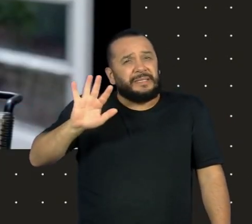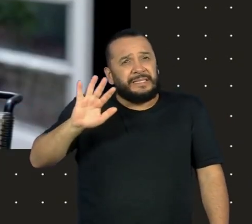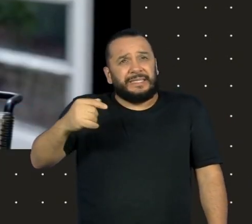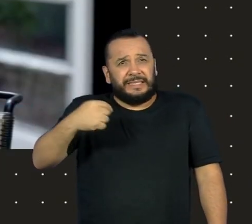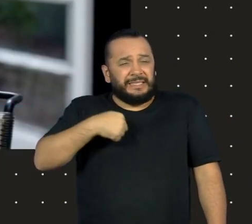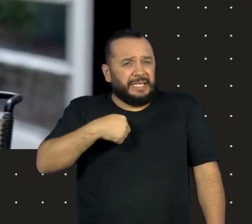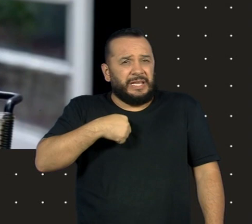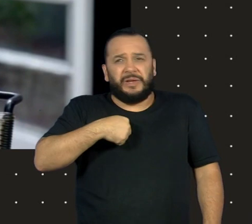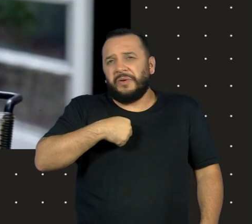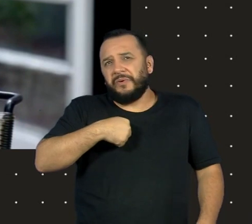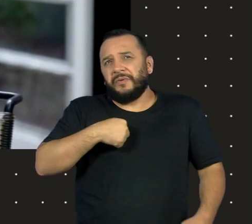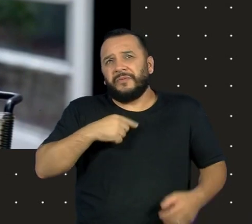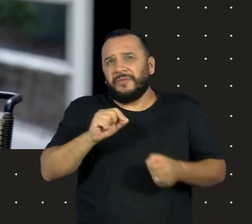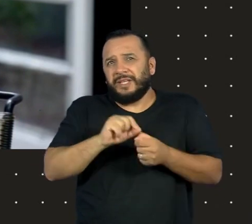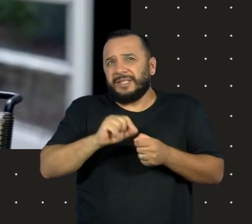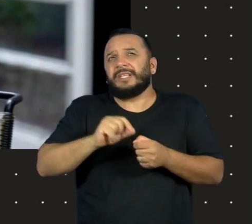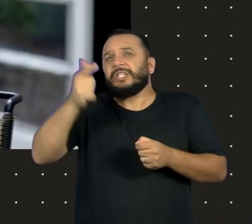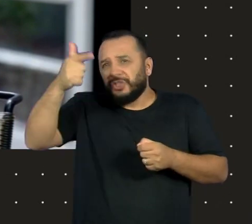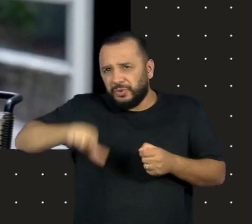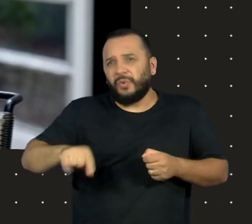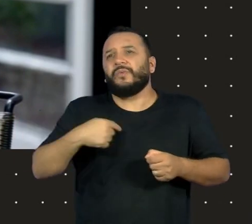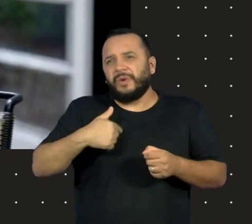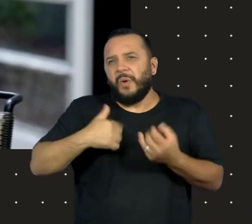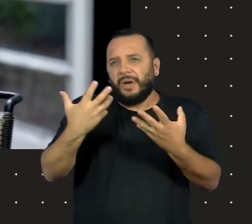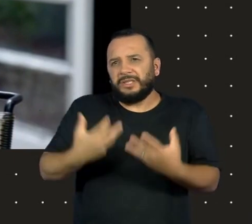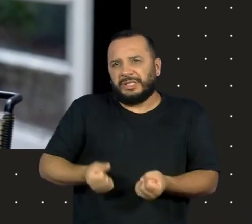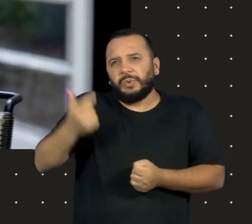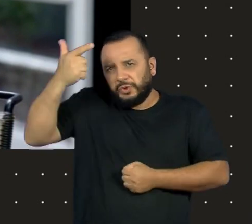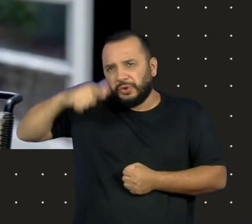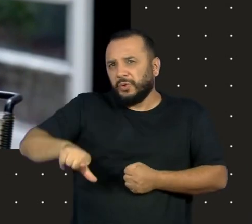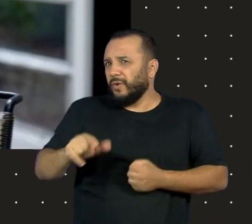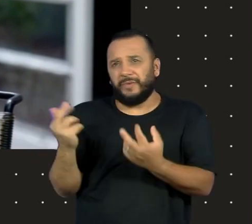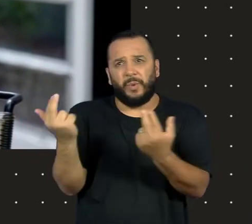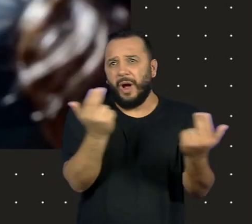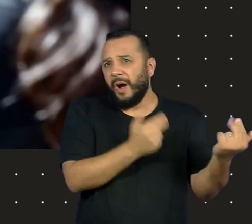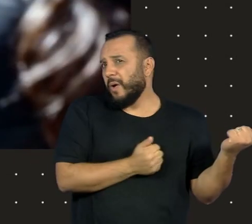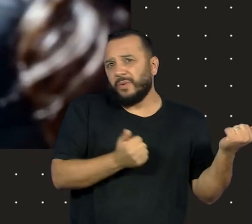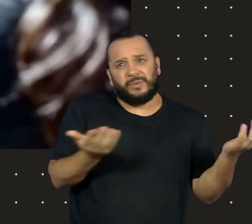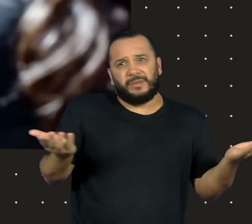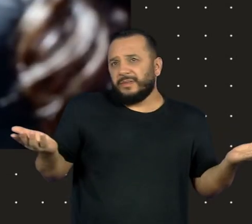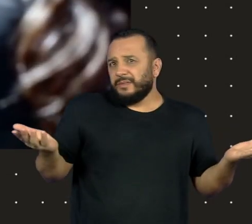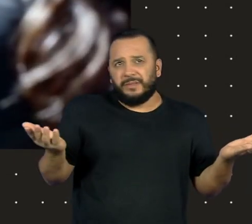tivesse que fazer tudo de novo, eu faria igual.